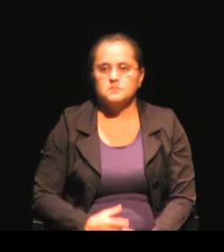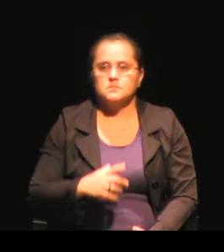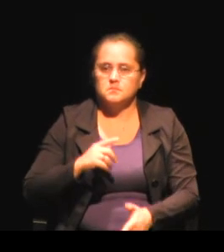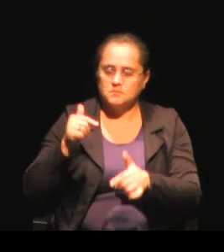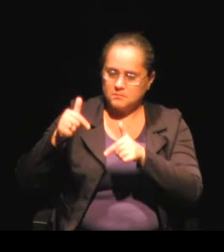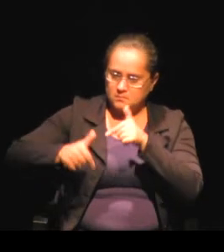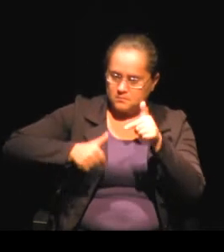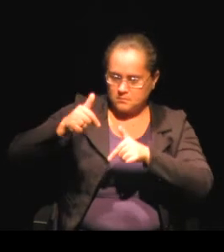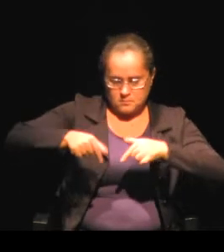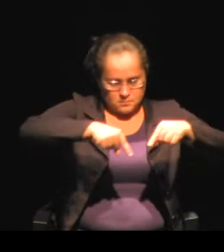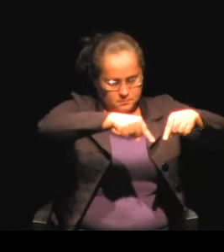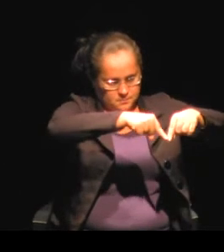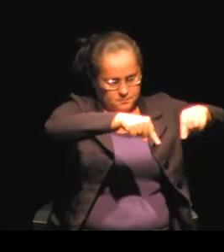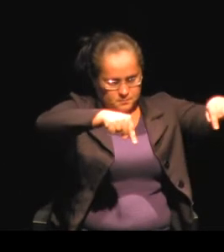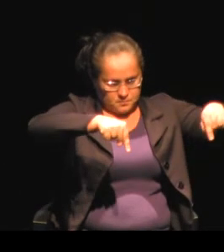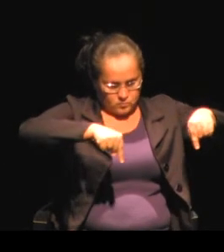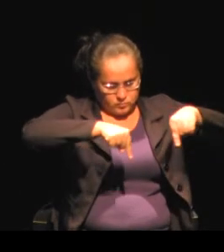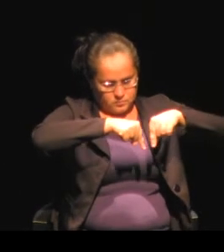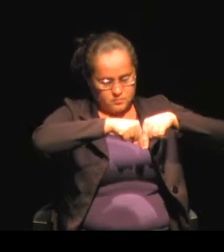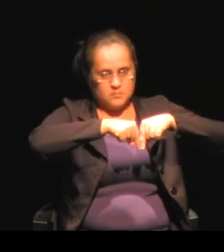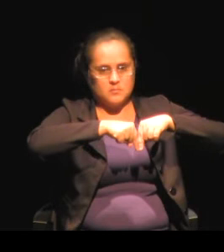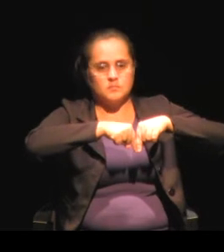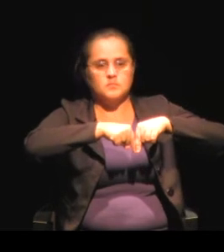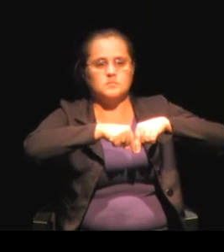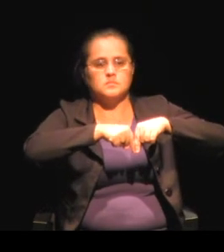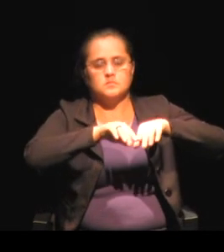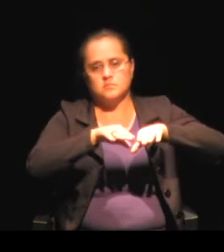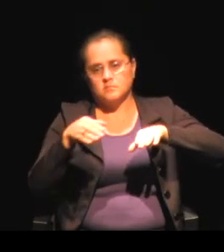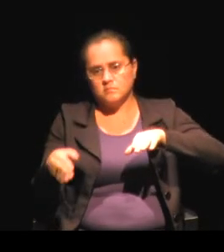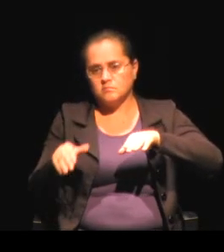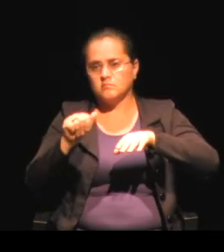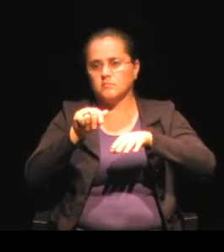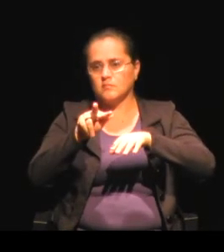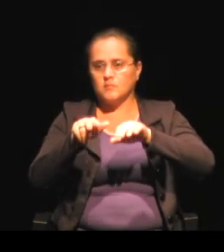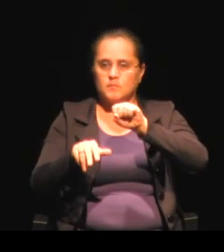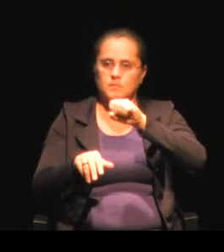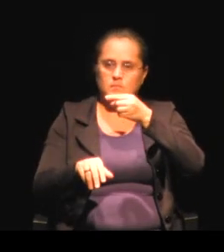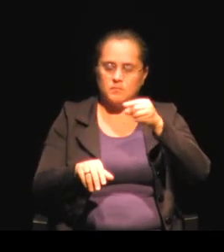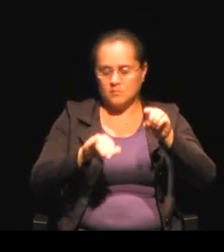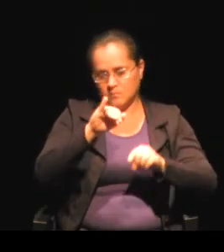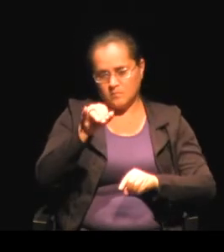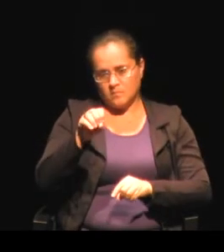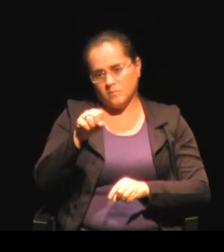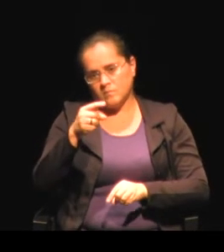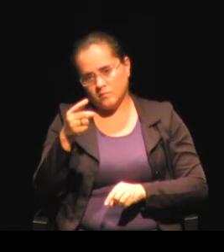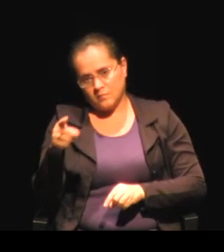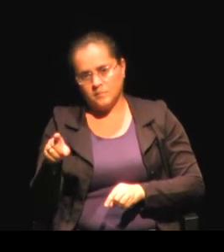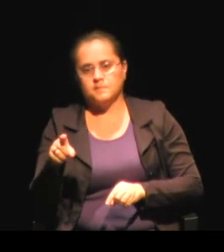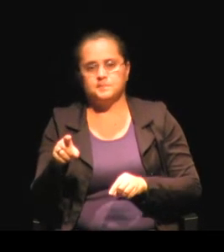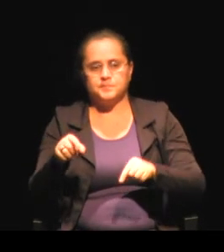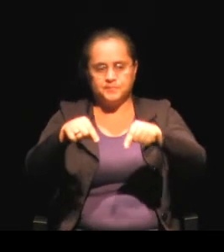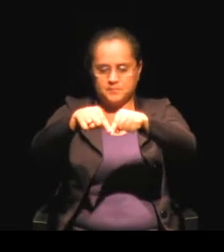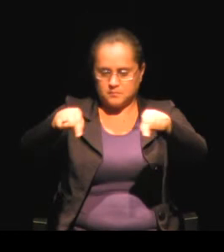Né? E a gente trabalha nessa quadra aqui, assim, a Rua Conselheiro Crispiniano, Avenida São João e